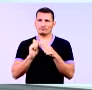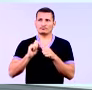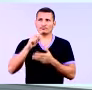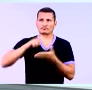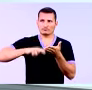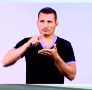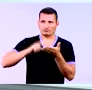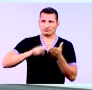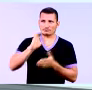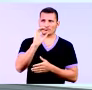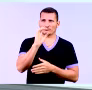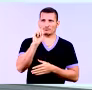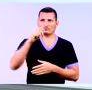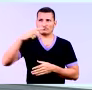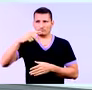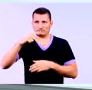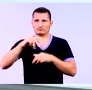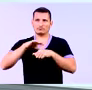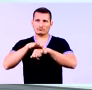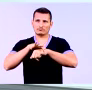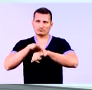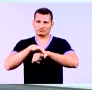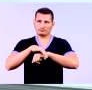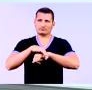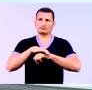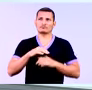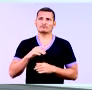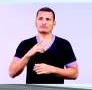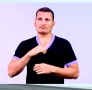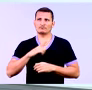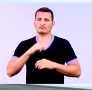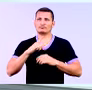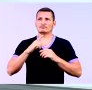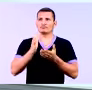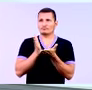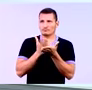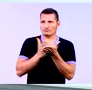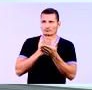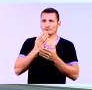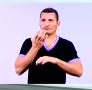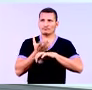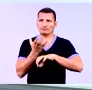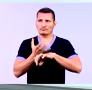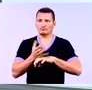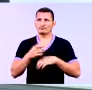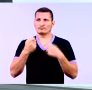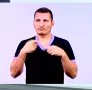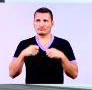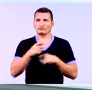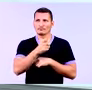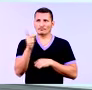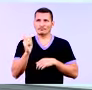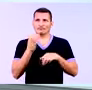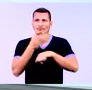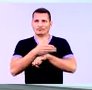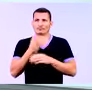um capítulo correspondente à segurança que nós temos no caderno da disciplina. Então é necessário que vocês acessem o